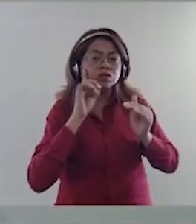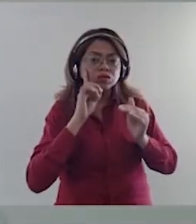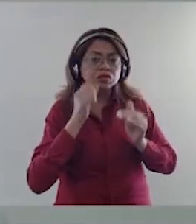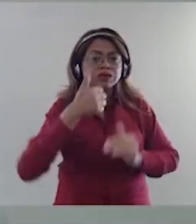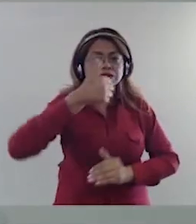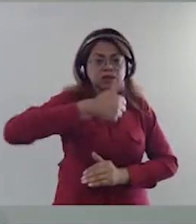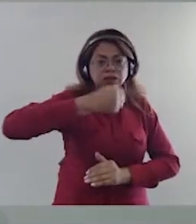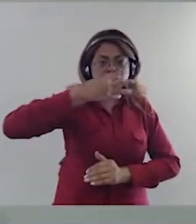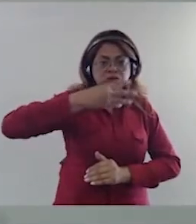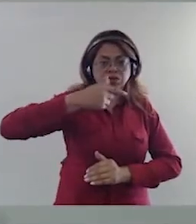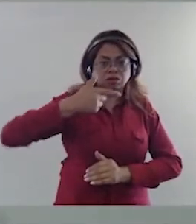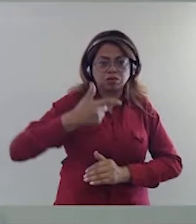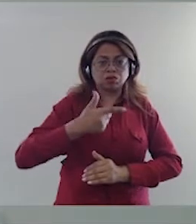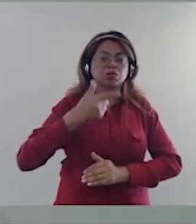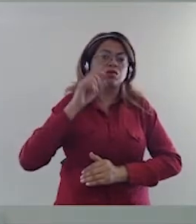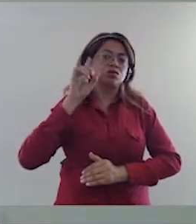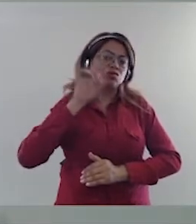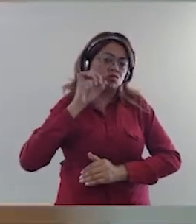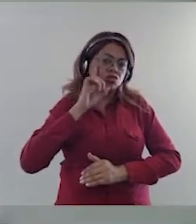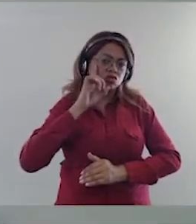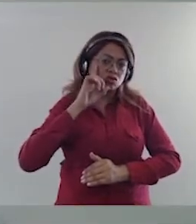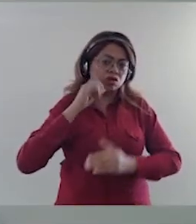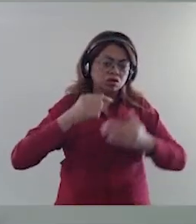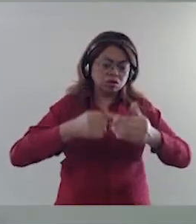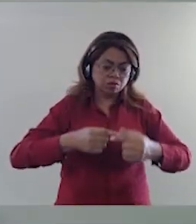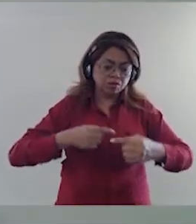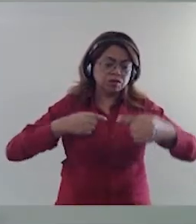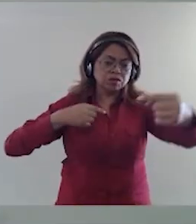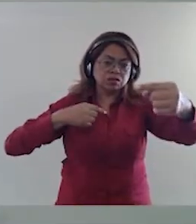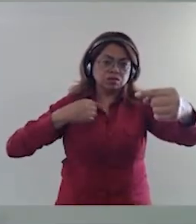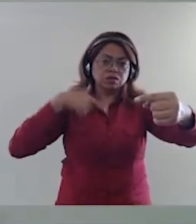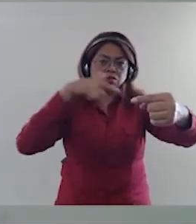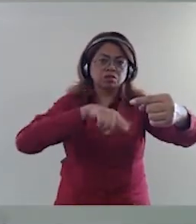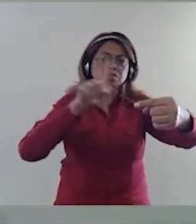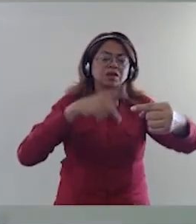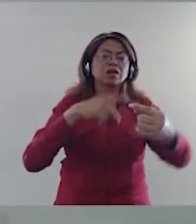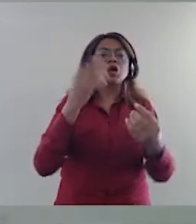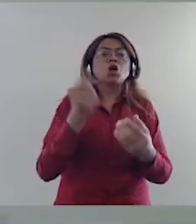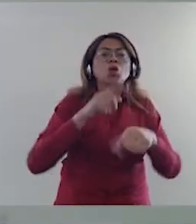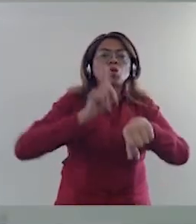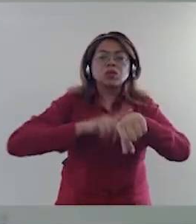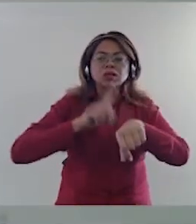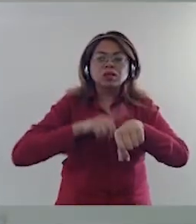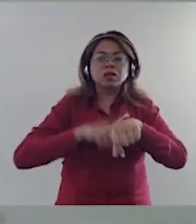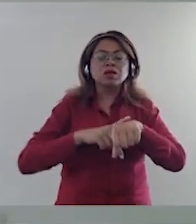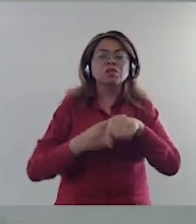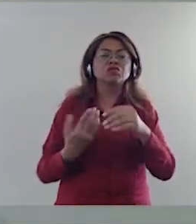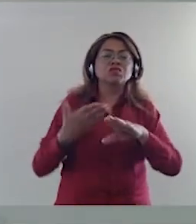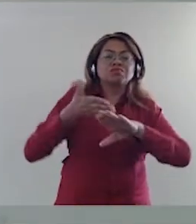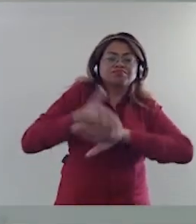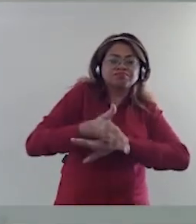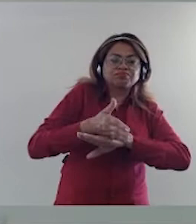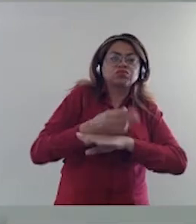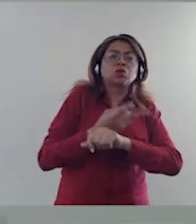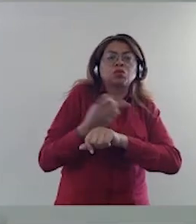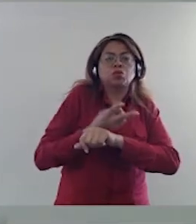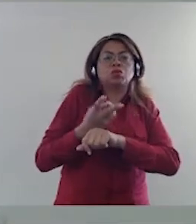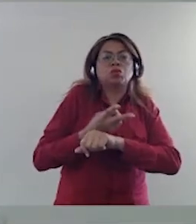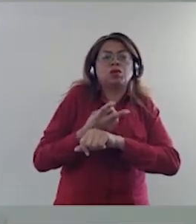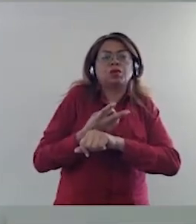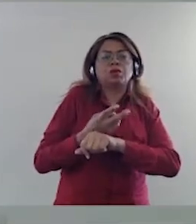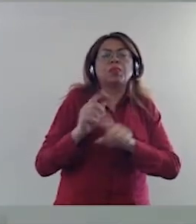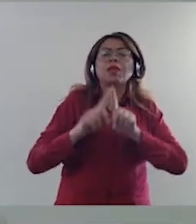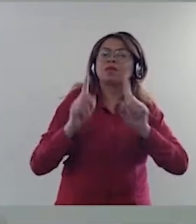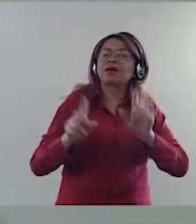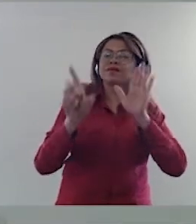não propriamente os prazos para aquisição. Não é? Isso se a lei não for modificada. E, finalmente,